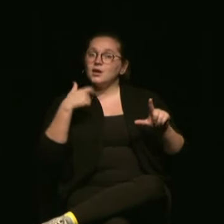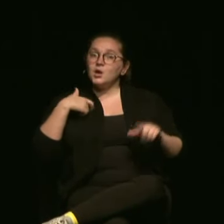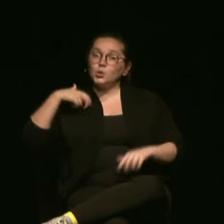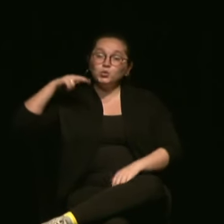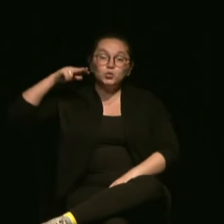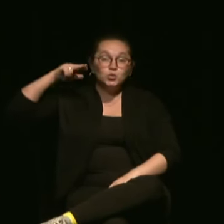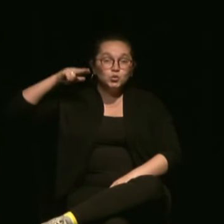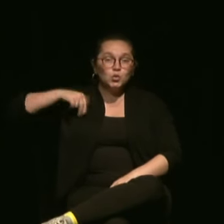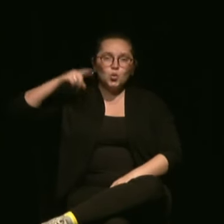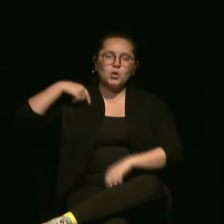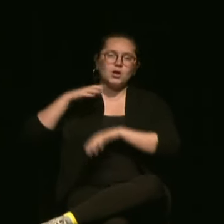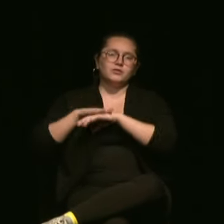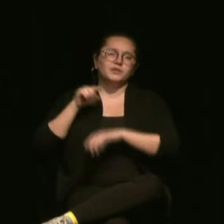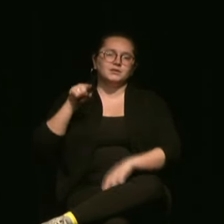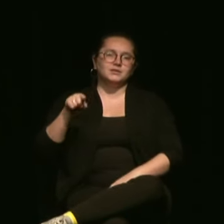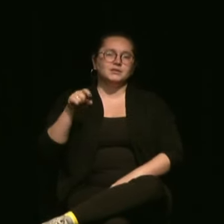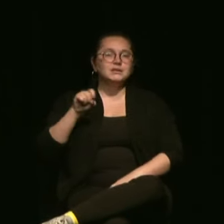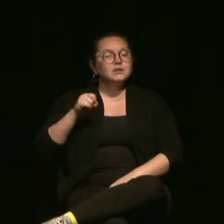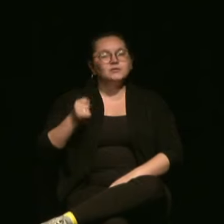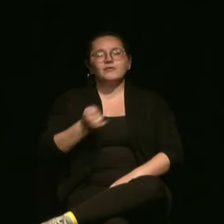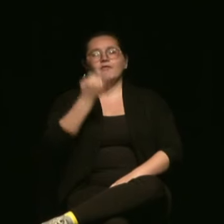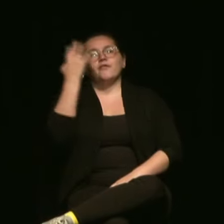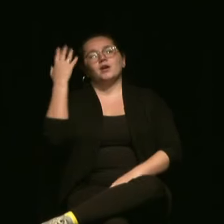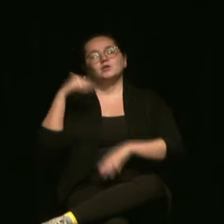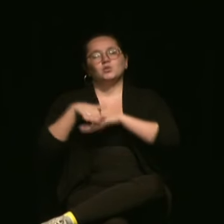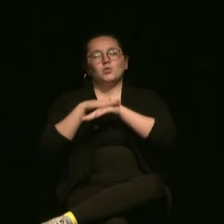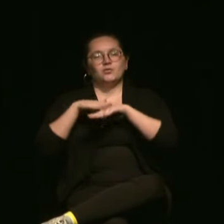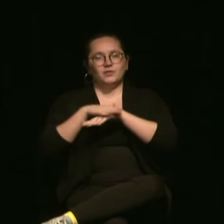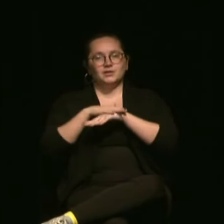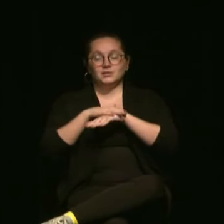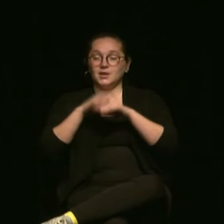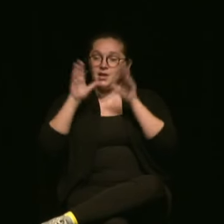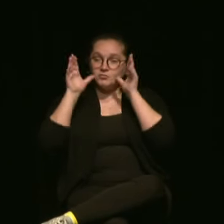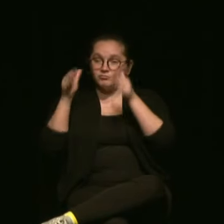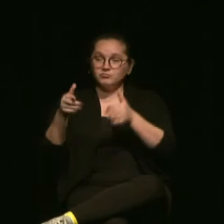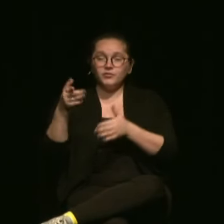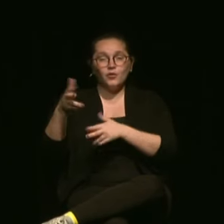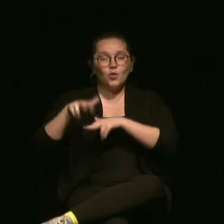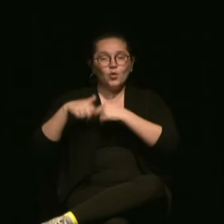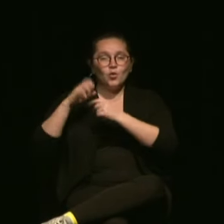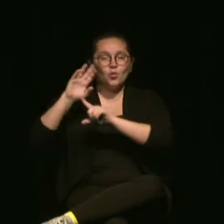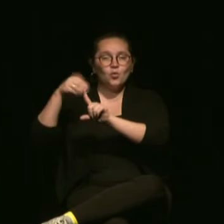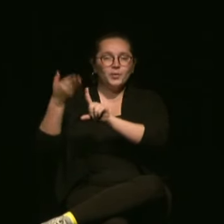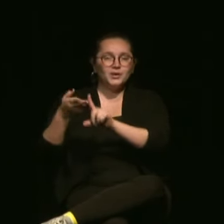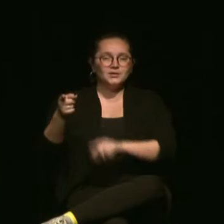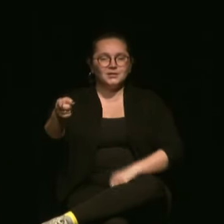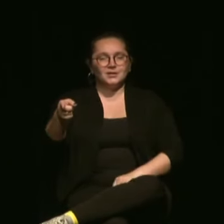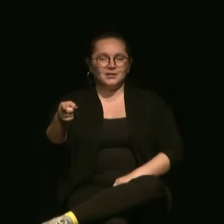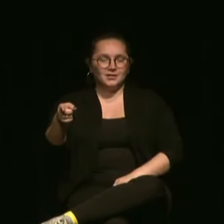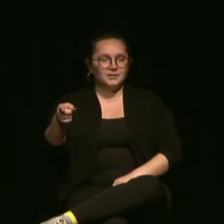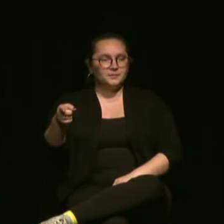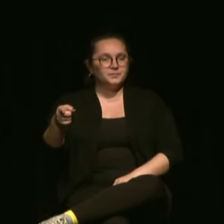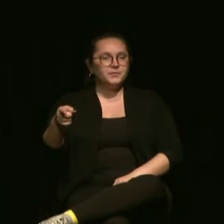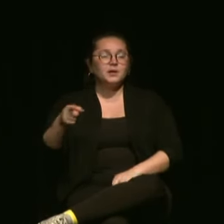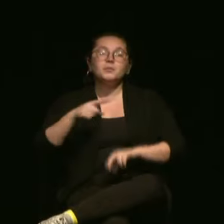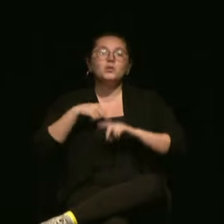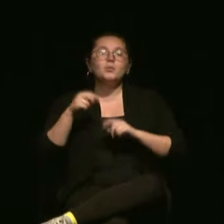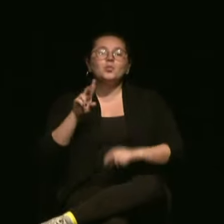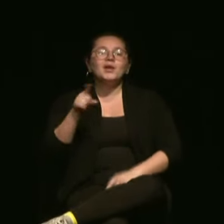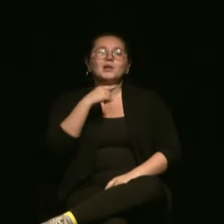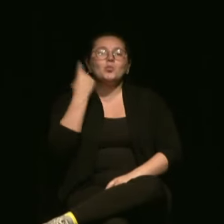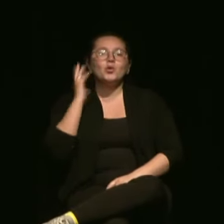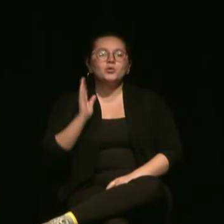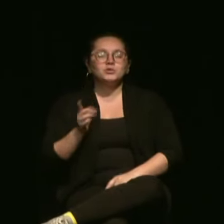ocorrido se não fossem as inúmeras conversas que eu tive com o Coutinho. O filme é dedicado a ele, mas não é porque ele não estava mais com a gente, né? Porque de